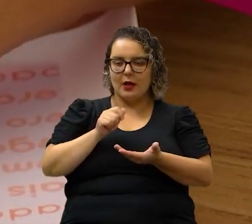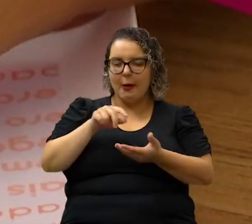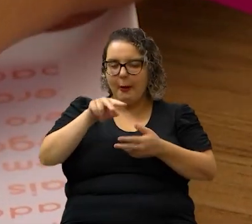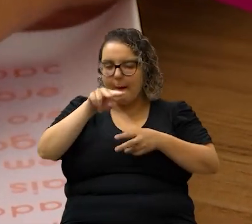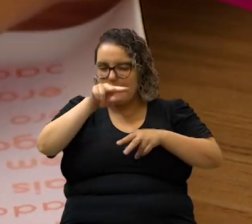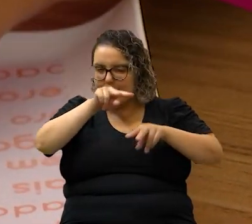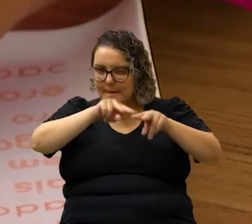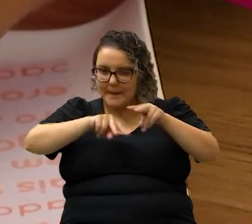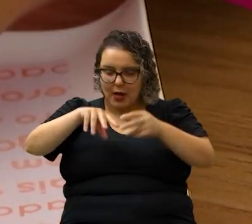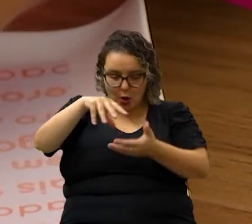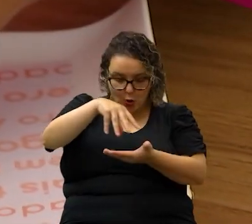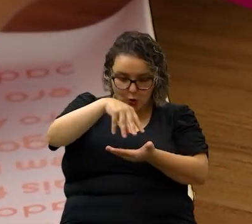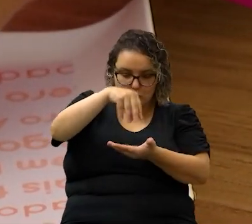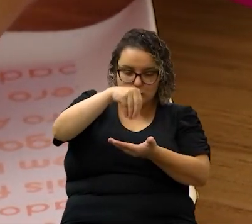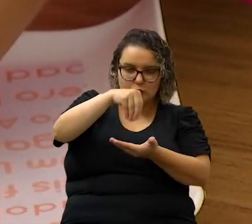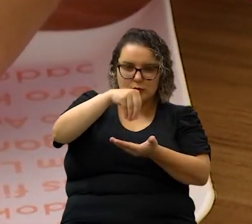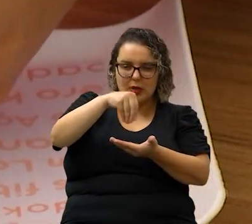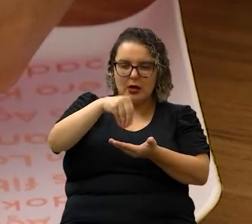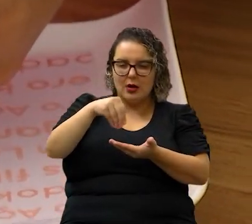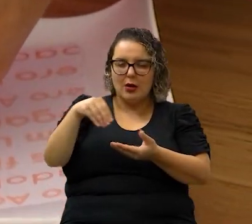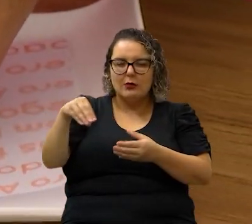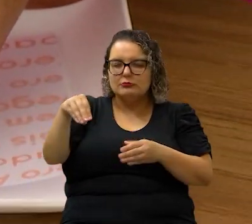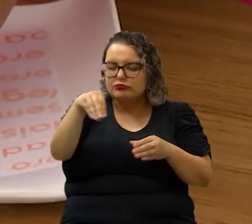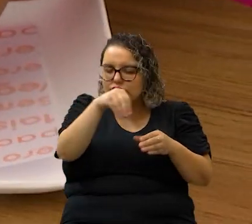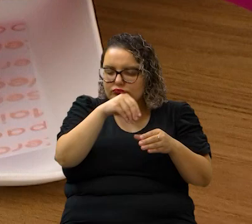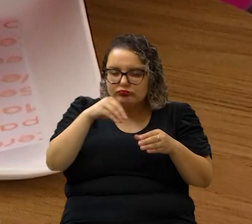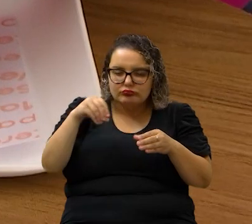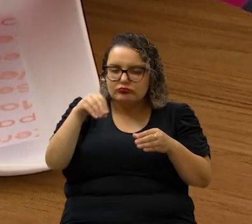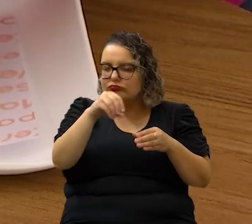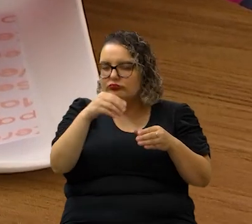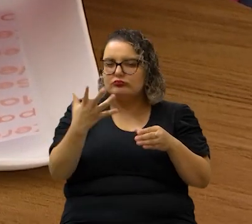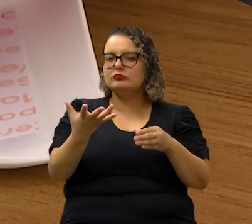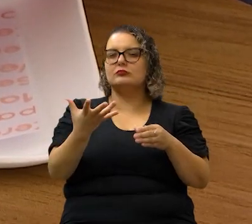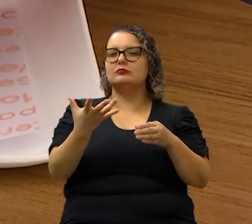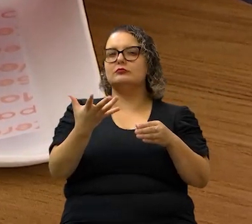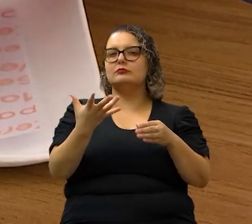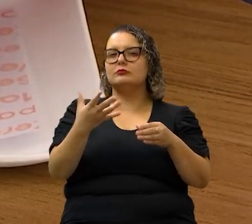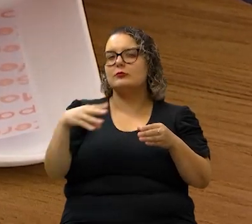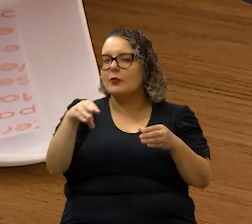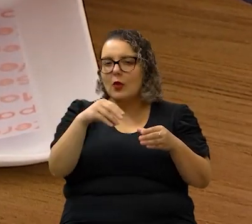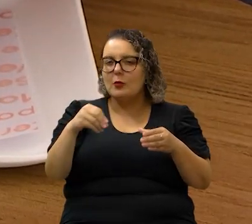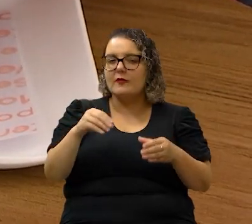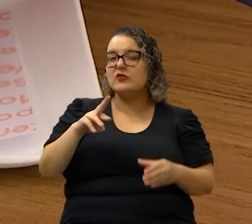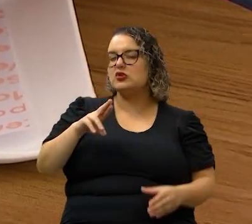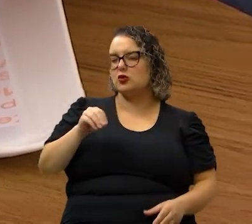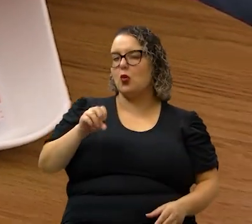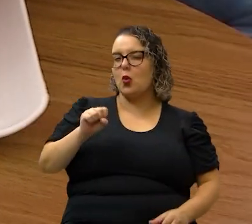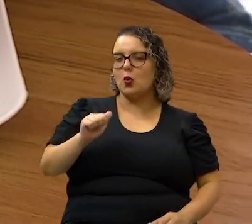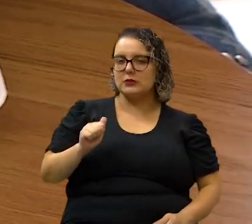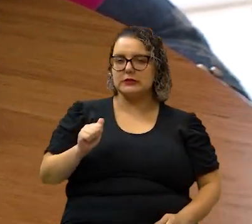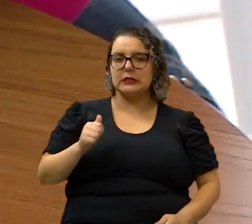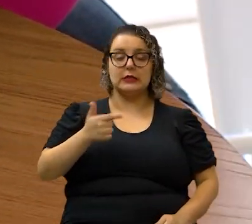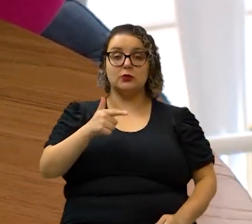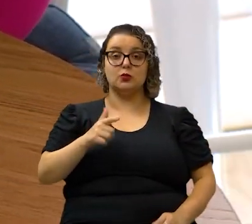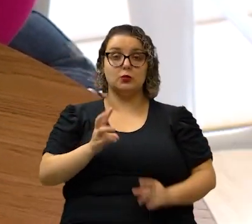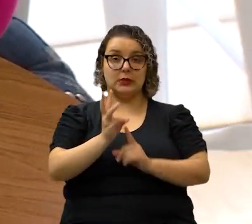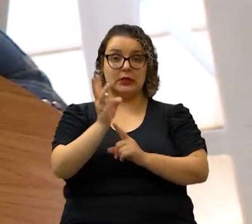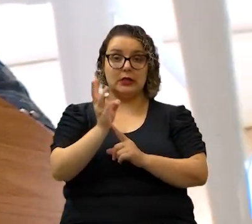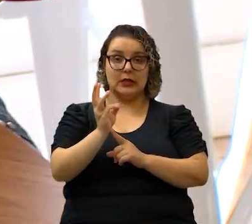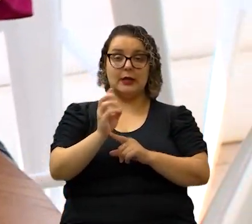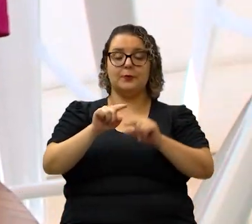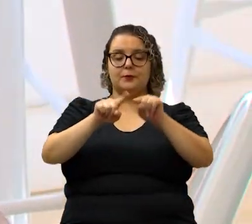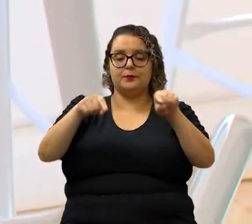com um aspecto de coxinha, com só uma farinhazinha, como se fosse uma nossa farinha de rosca, assim, sem